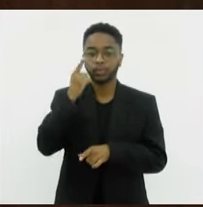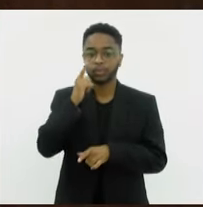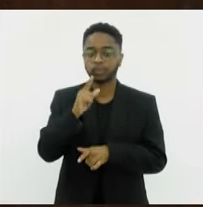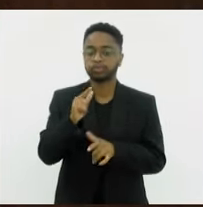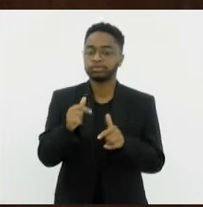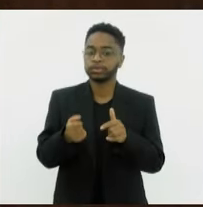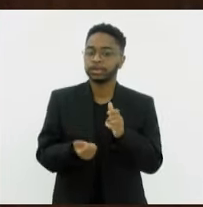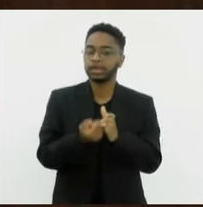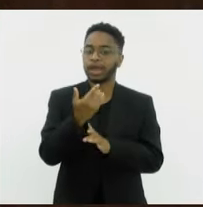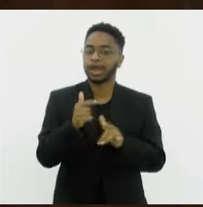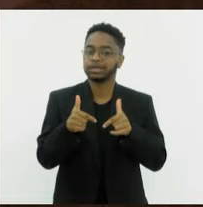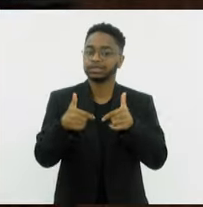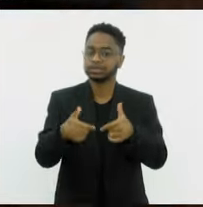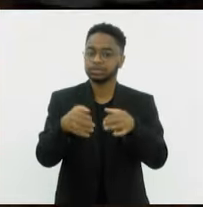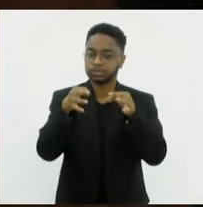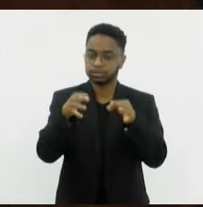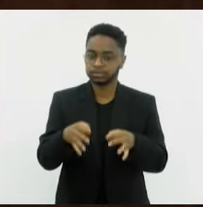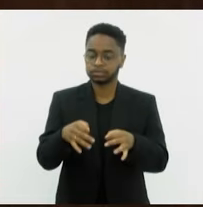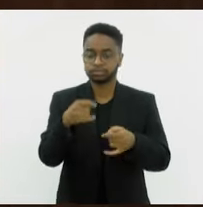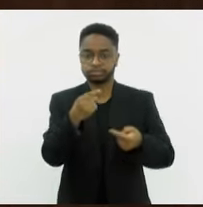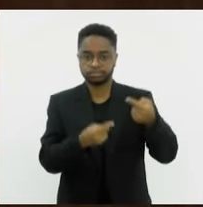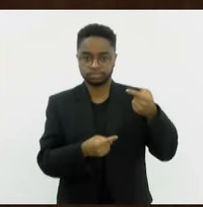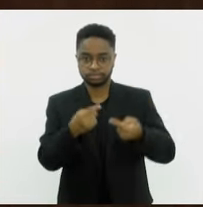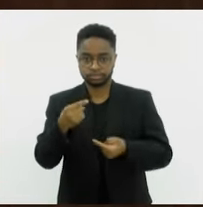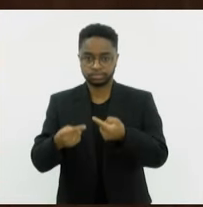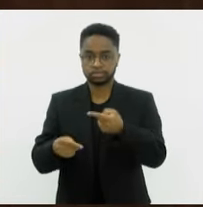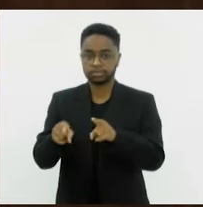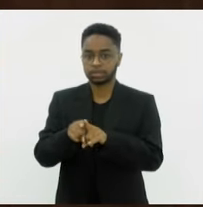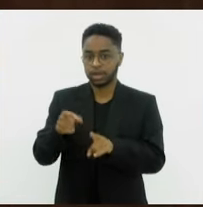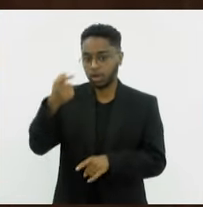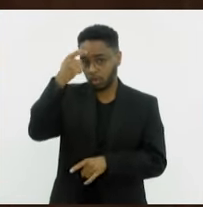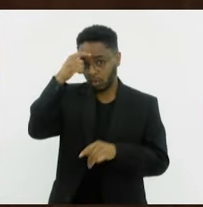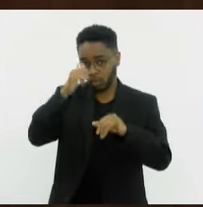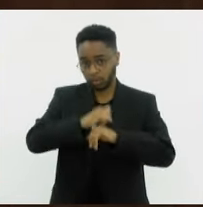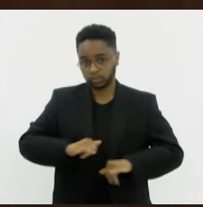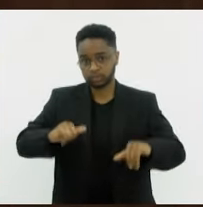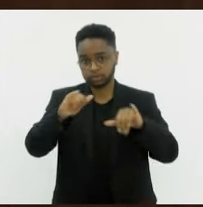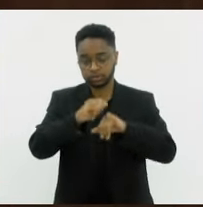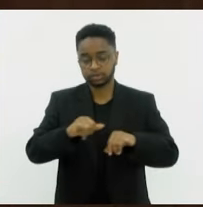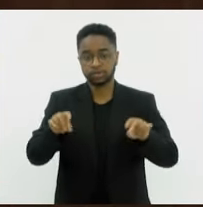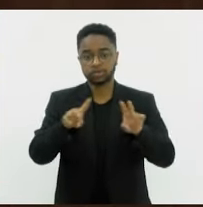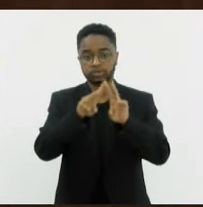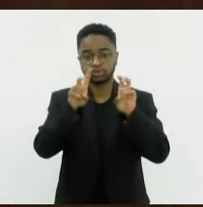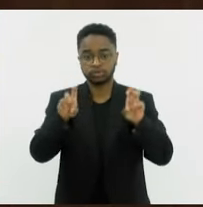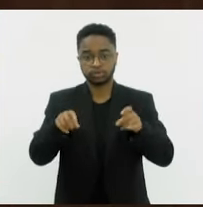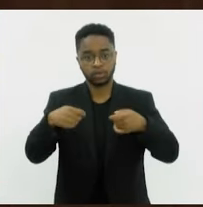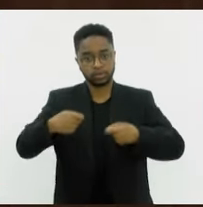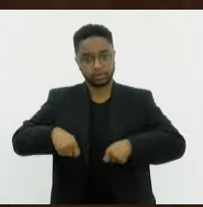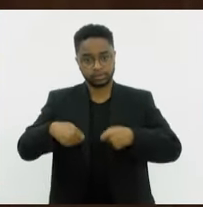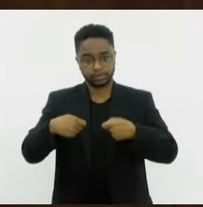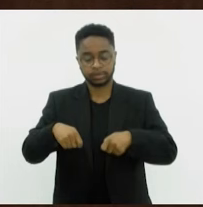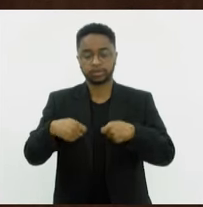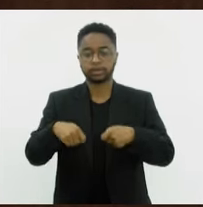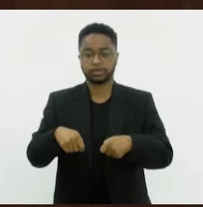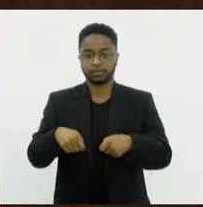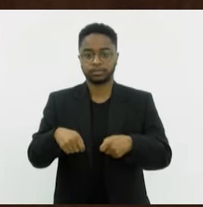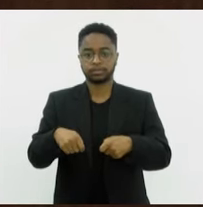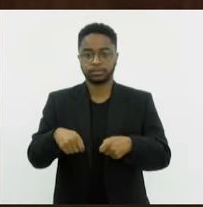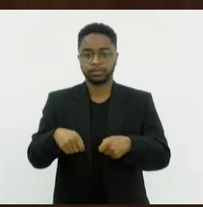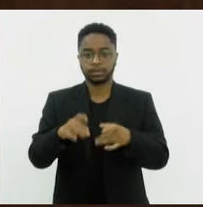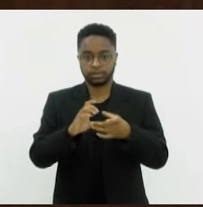ações concretas de debater e de conscientizar sobre a necessidade que nós temos